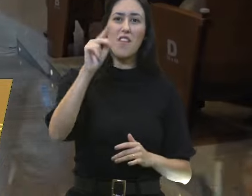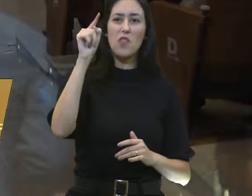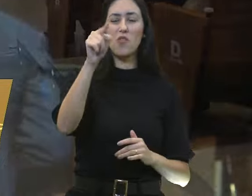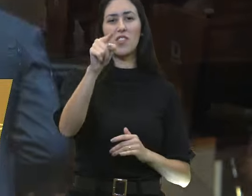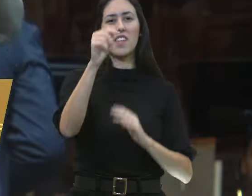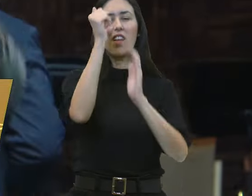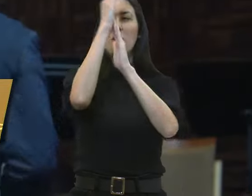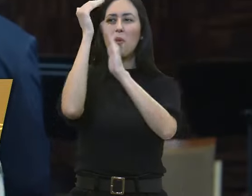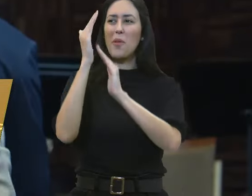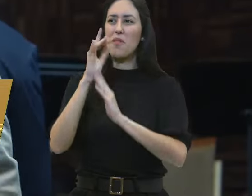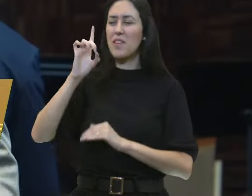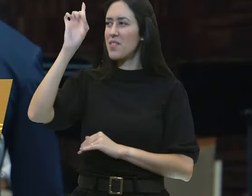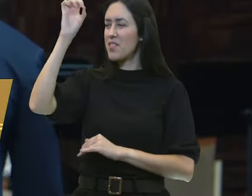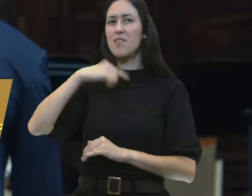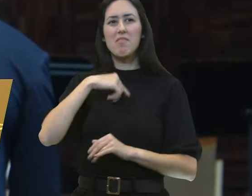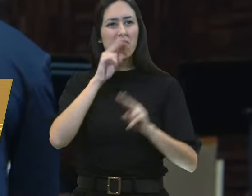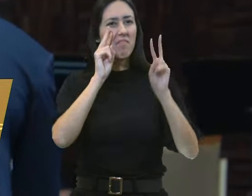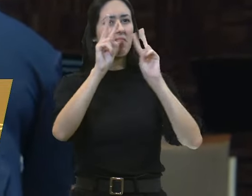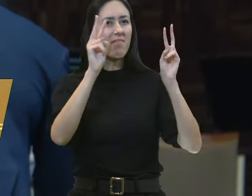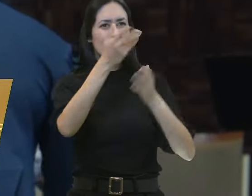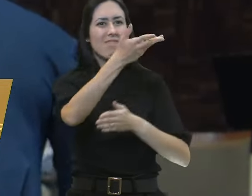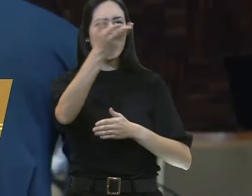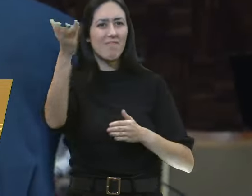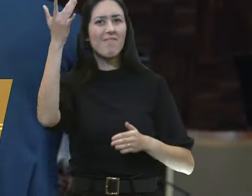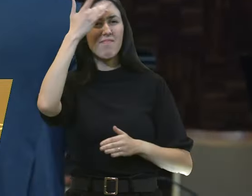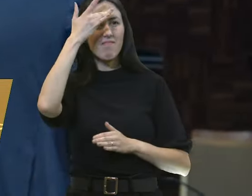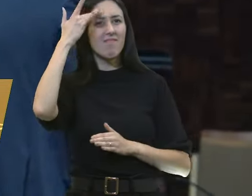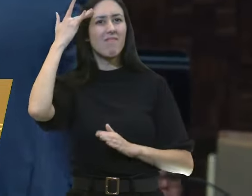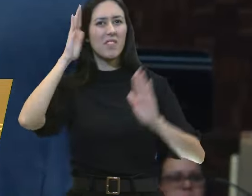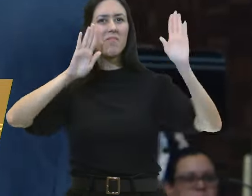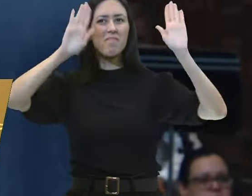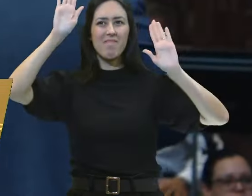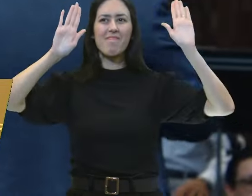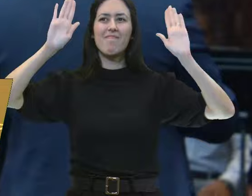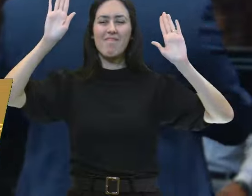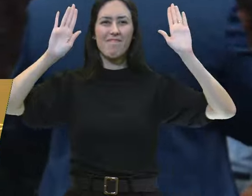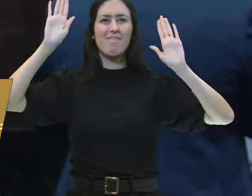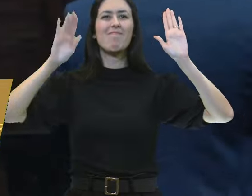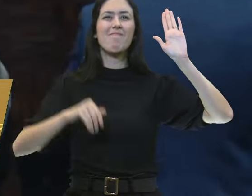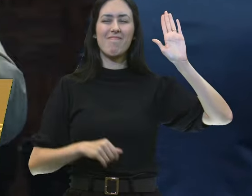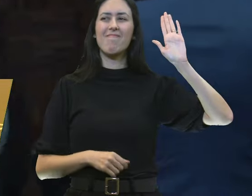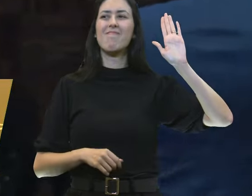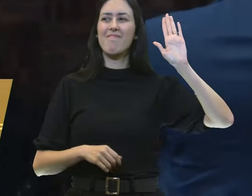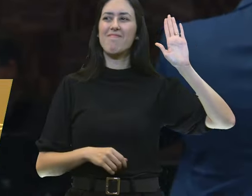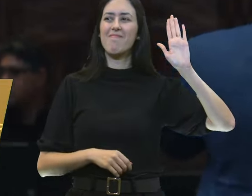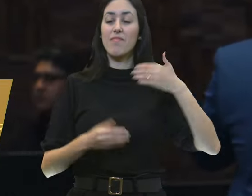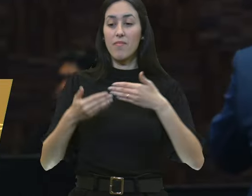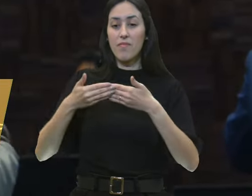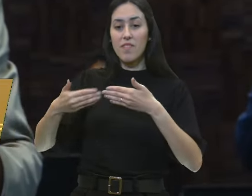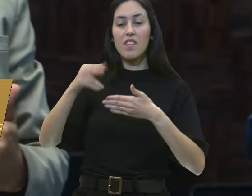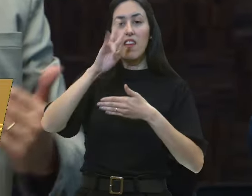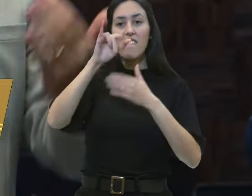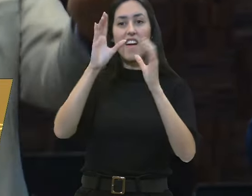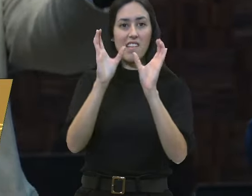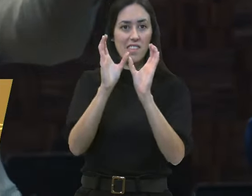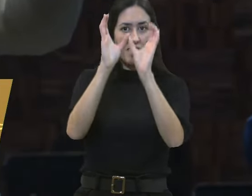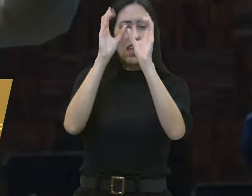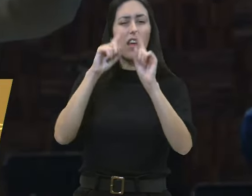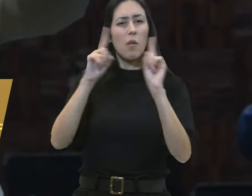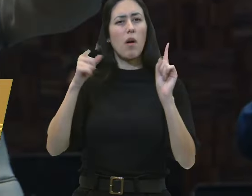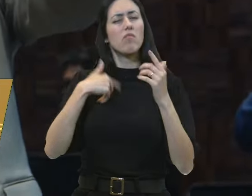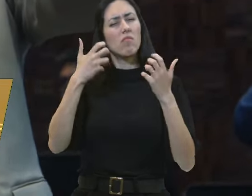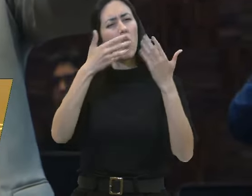seja Deus, aqui do meu lado esquerdo também, louvado seja Deus, alguns aqui. Quero fazer uma coisa, a gente vai ainda fazer a ceia do Senhor, mas queria